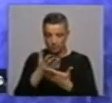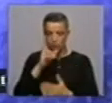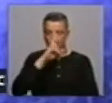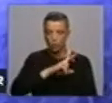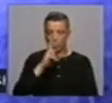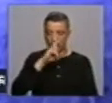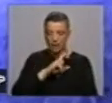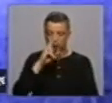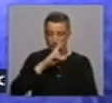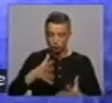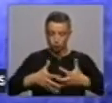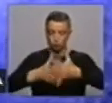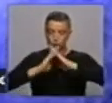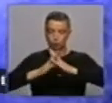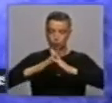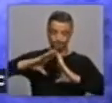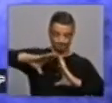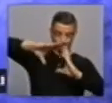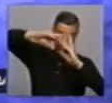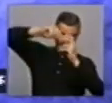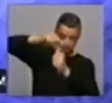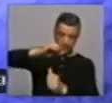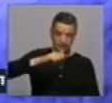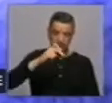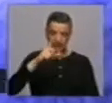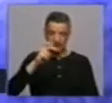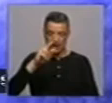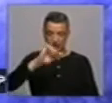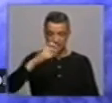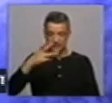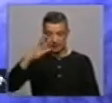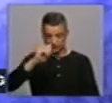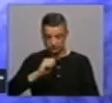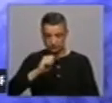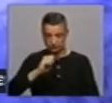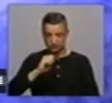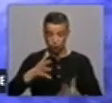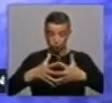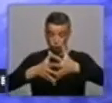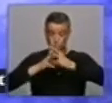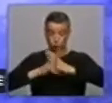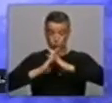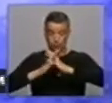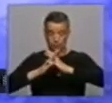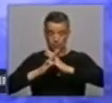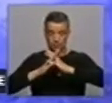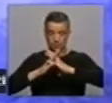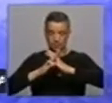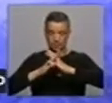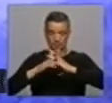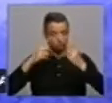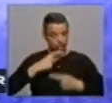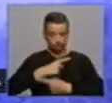em grandes estruturas do universo. Os enxames de galáxias são as maiores estruturas que nós conhecemos no universo e que geram, no fundo, também estas